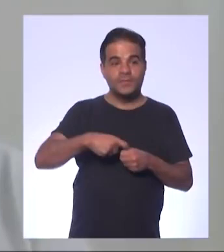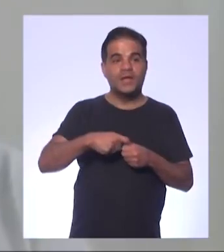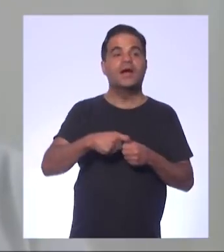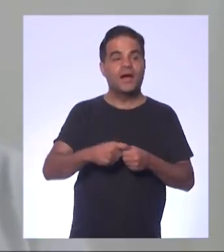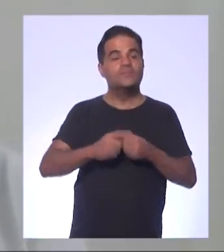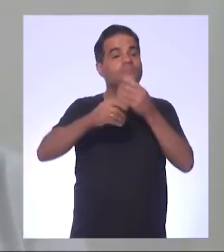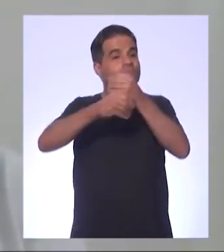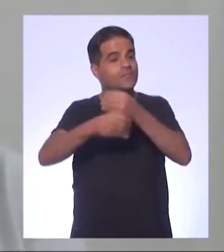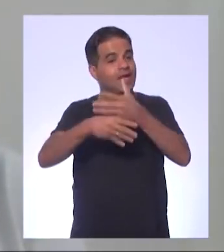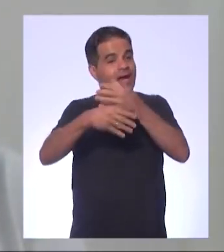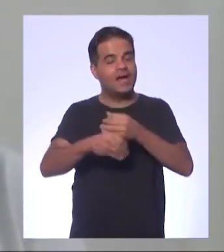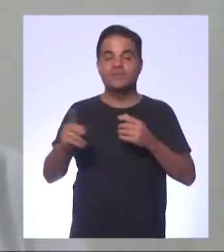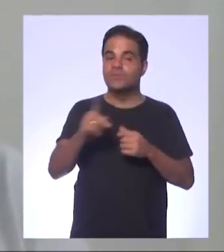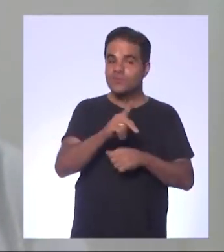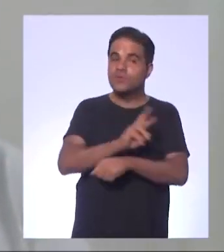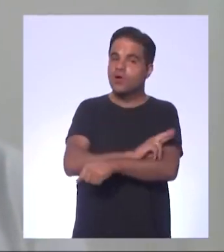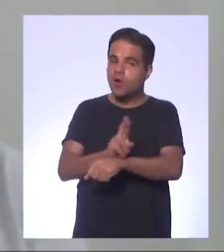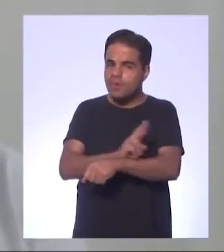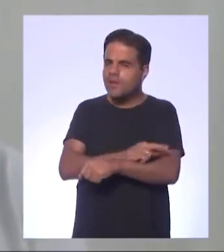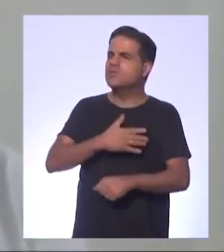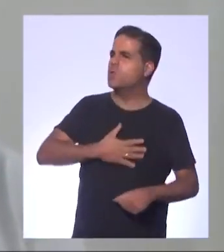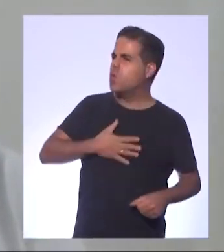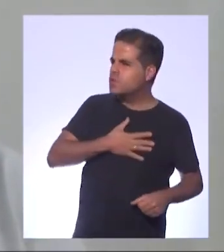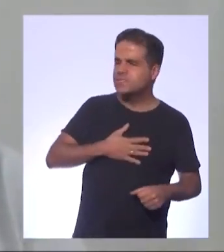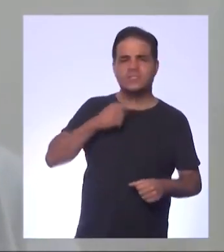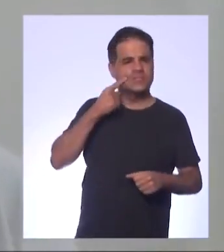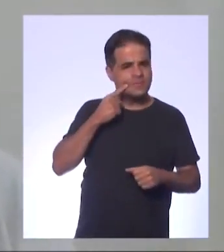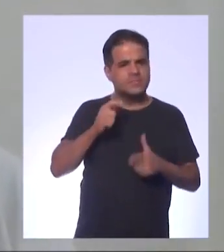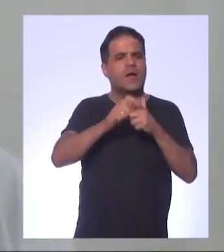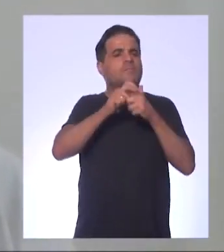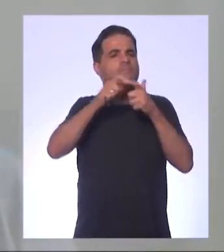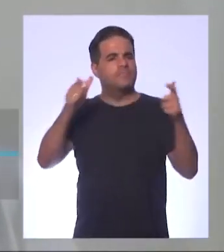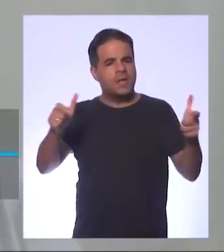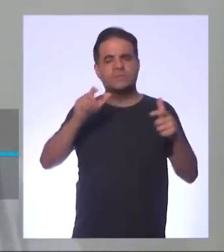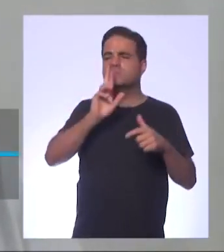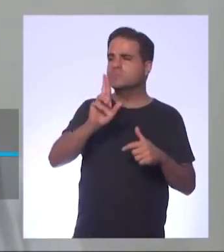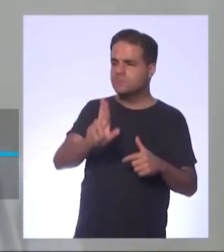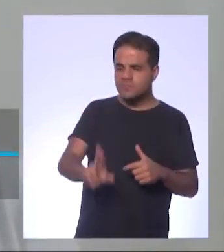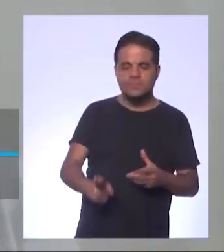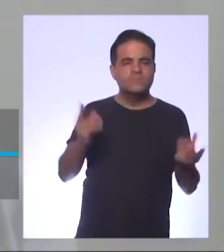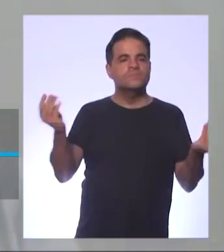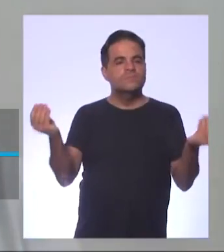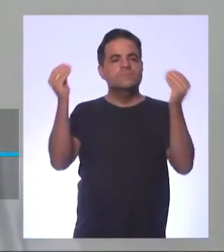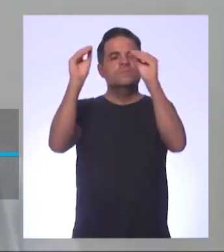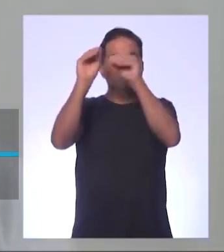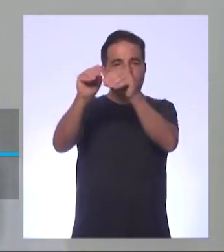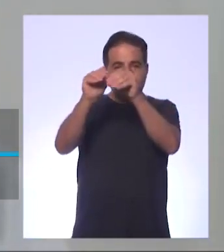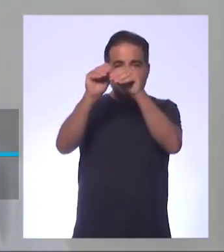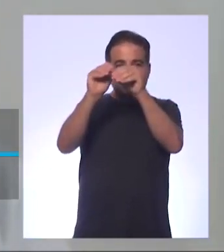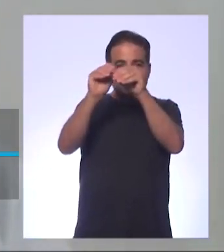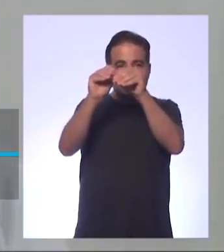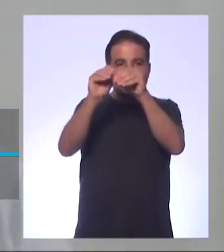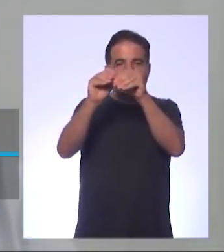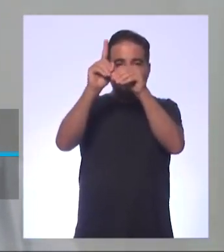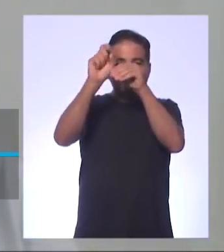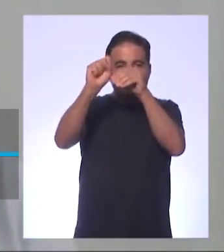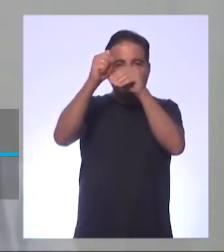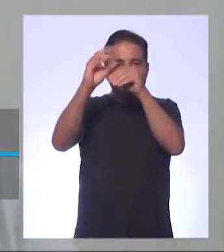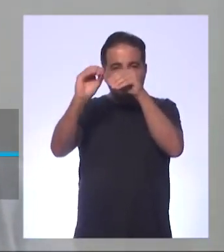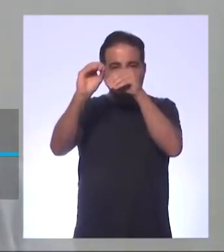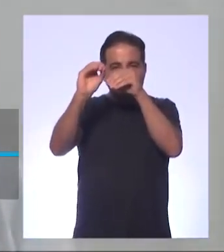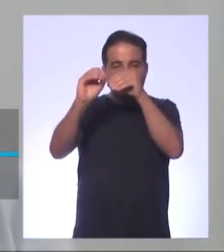Voltamos do chat, professora Roberta, e eu gostei de ver. A grande maioria dos alunos colocou que é 180 graus,